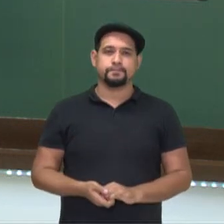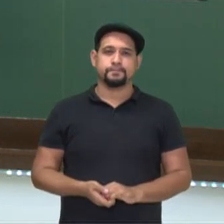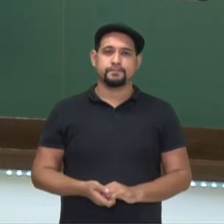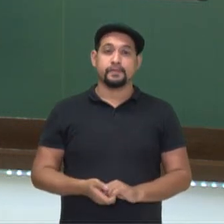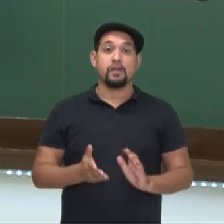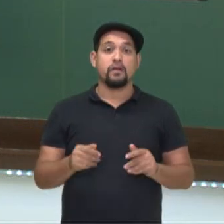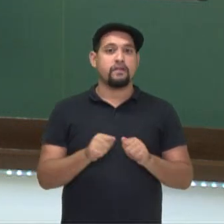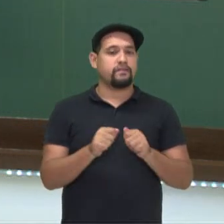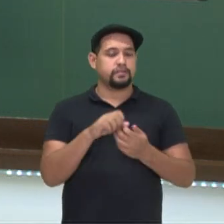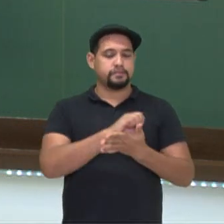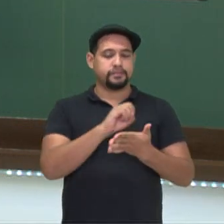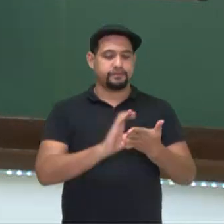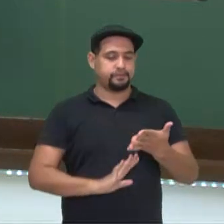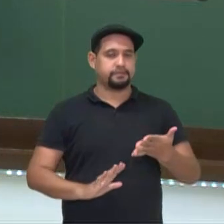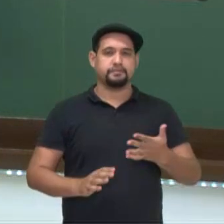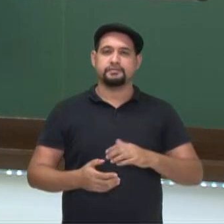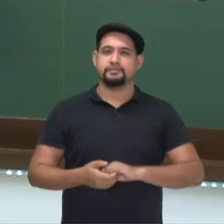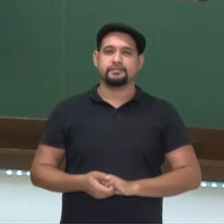Agora nós vamos fazer mais um exercício.